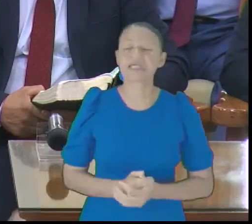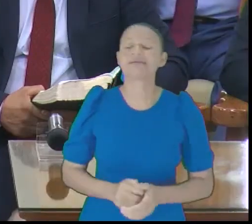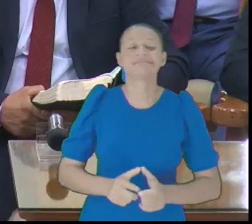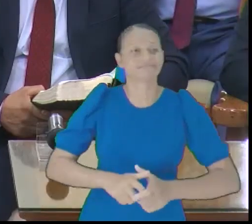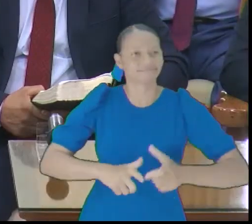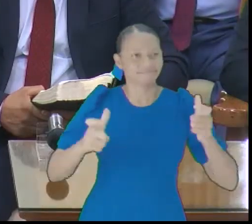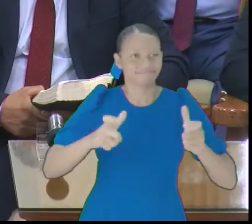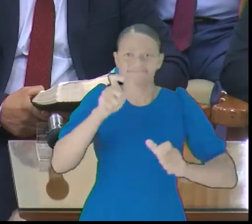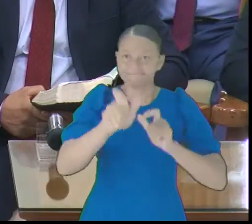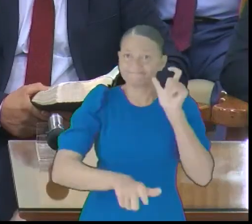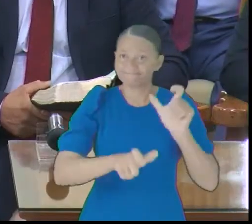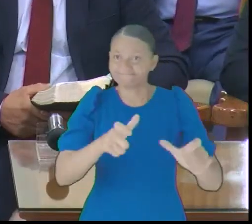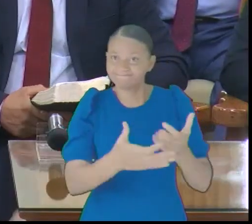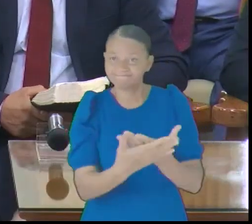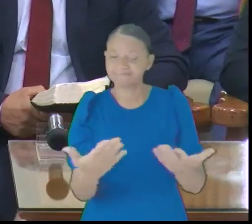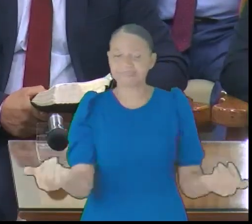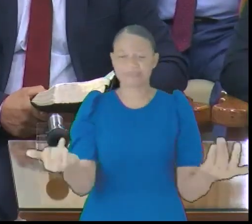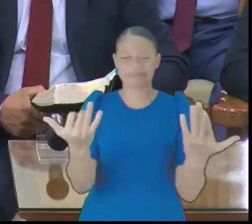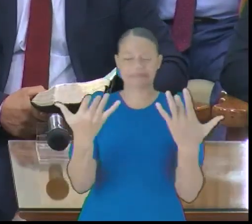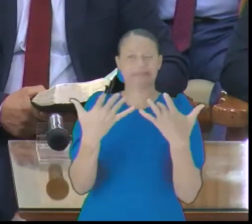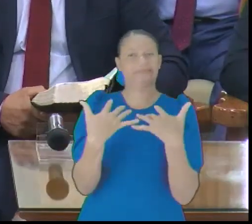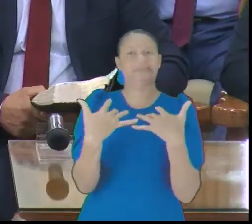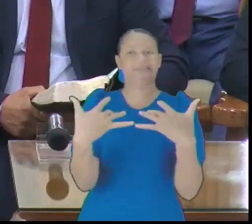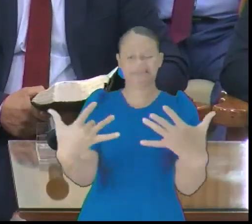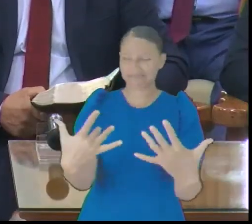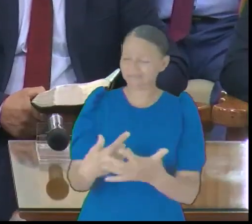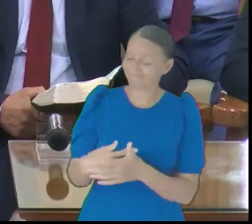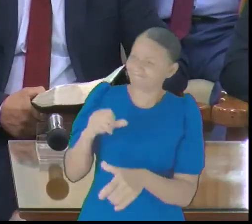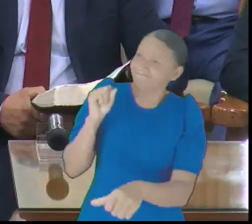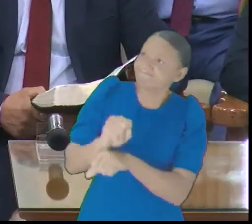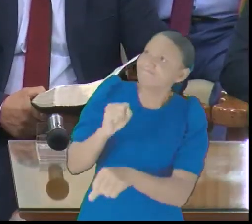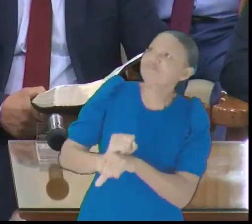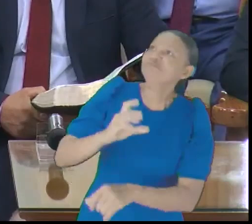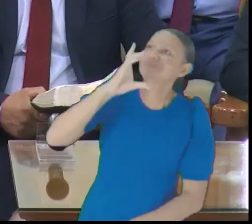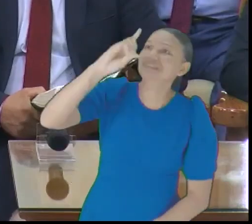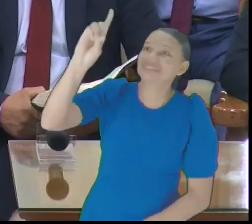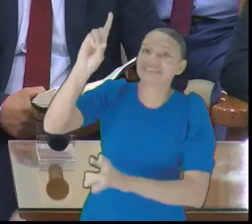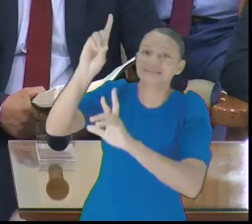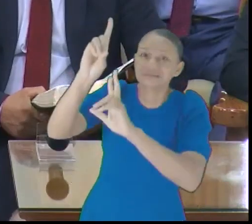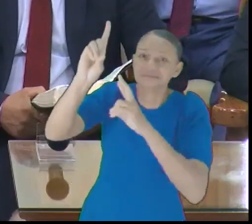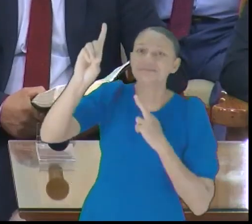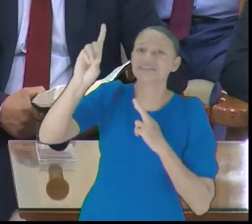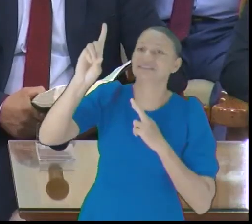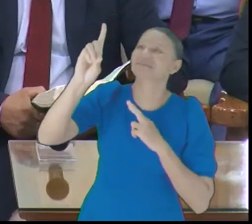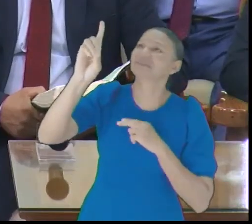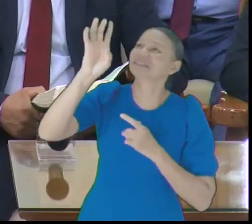Muitos vieram aqui hoje esperando uma resposta de Deus.